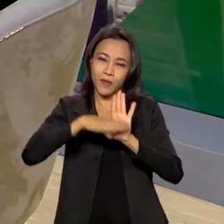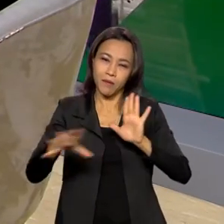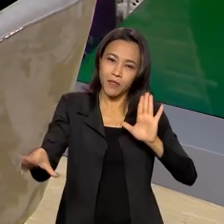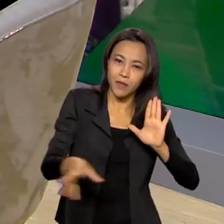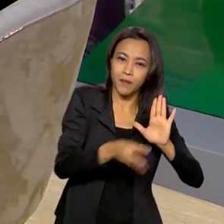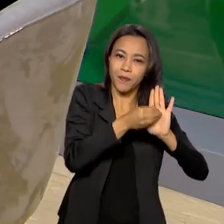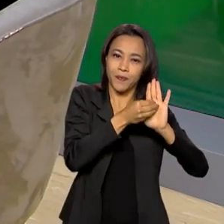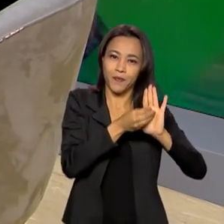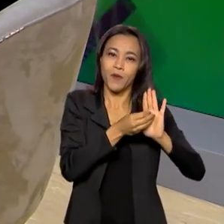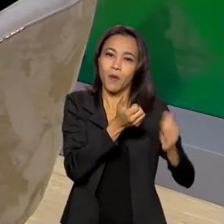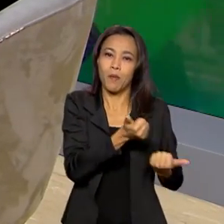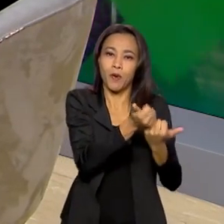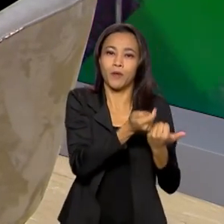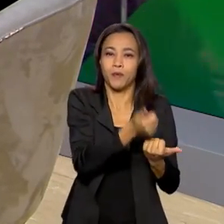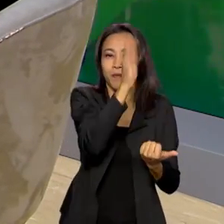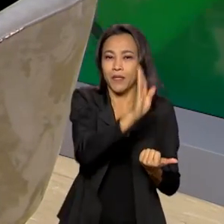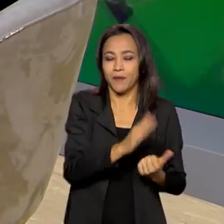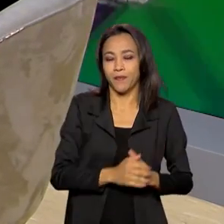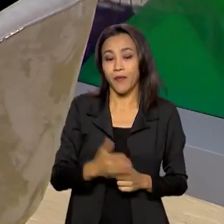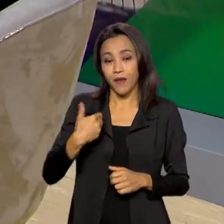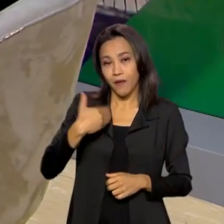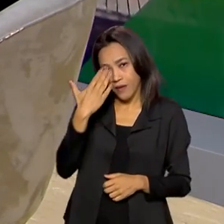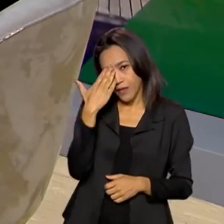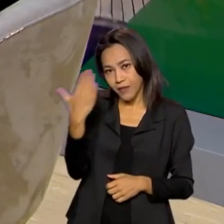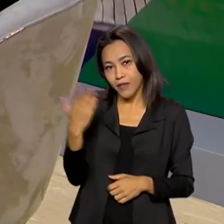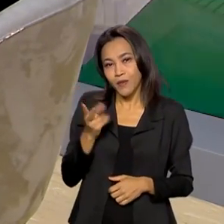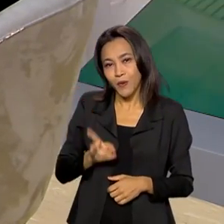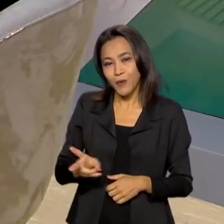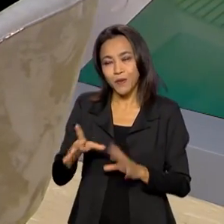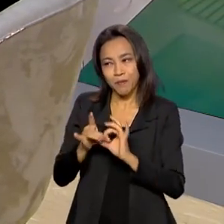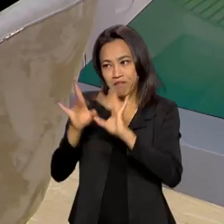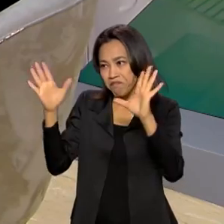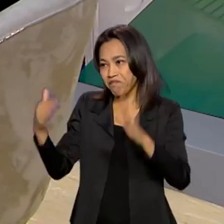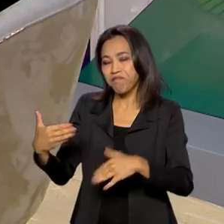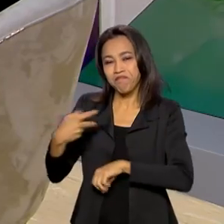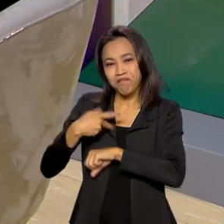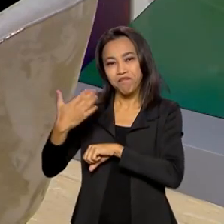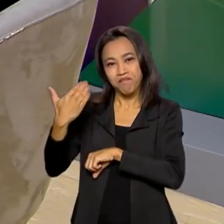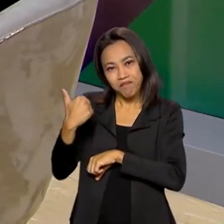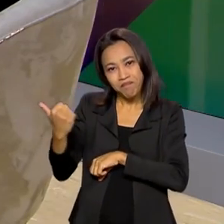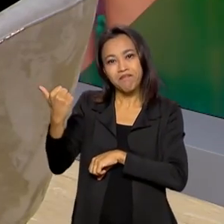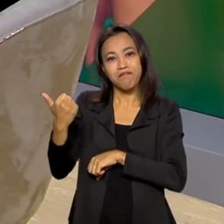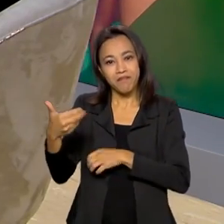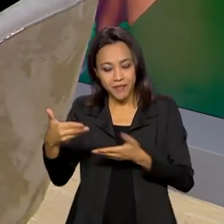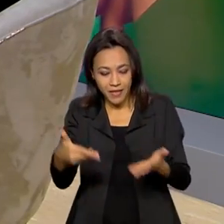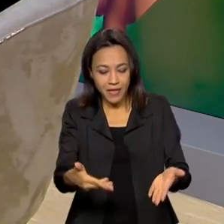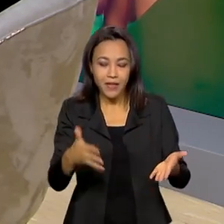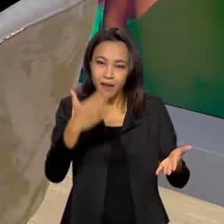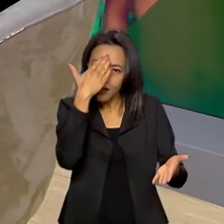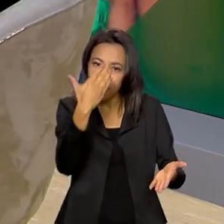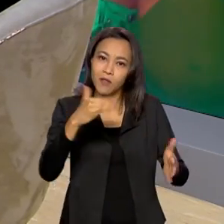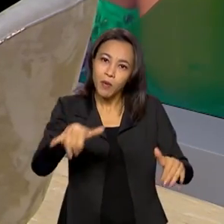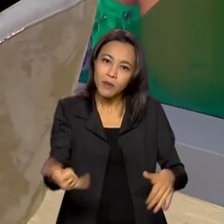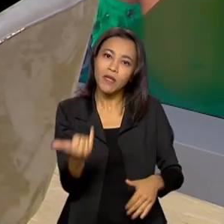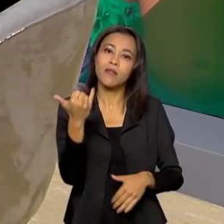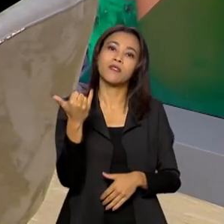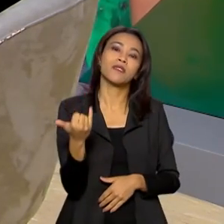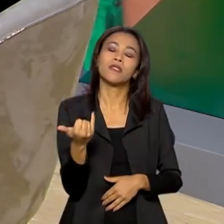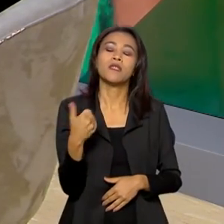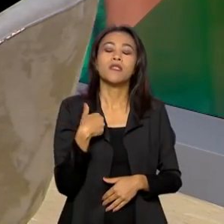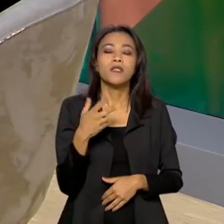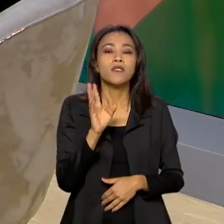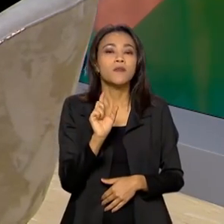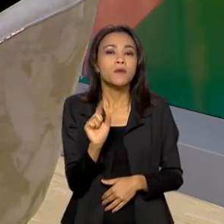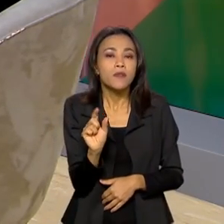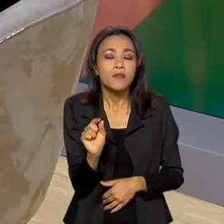Brasil Eu que agradeço continua à disposição né e obrigado realmente pela oportunidade de estar aqui fazendo esse essa